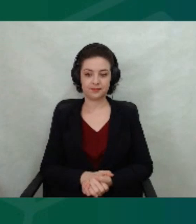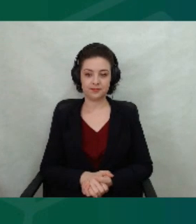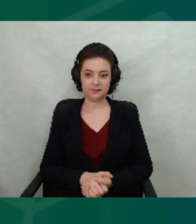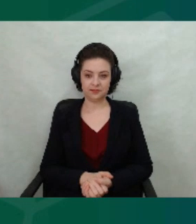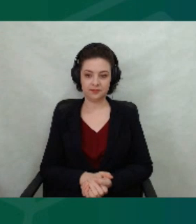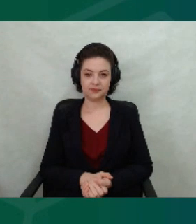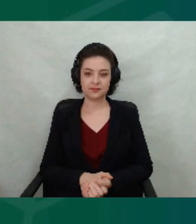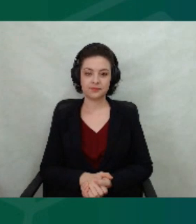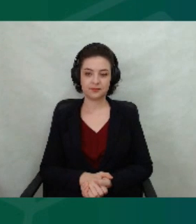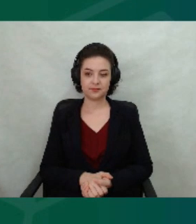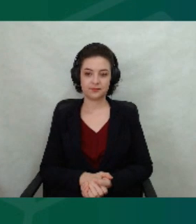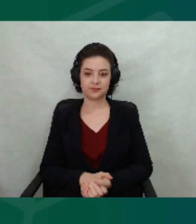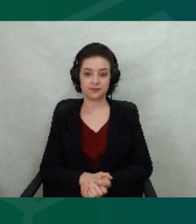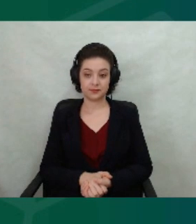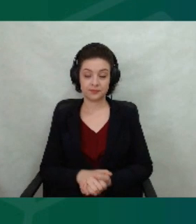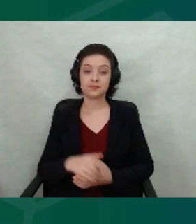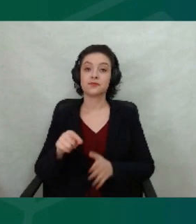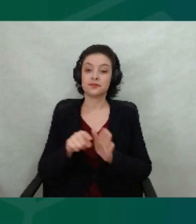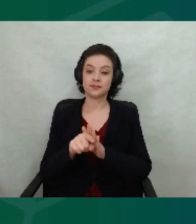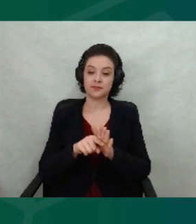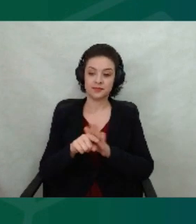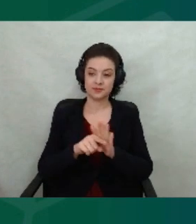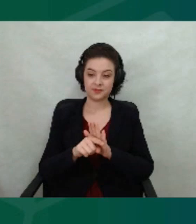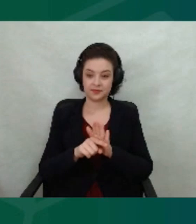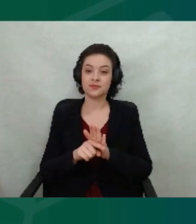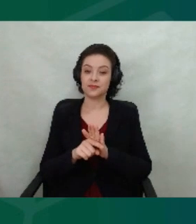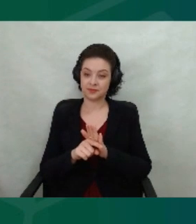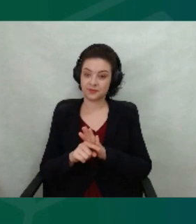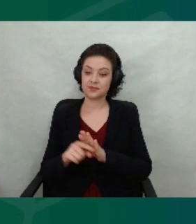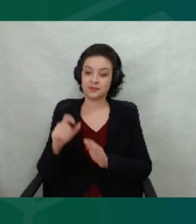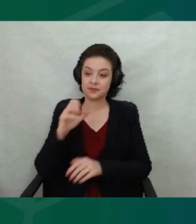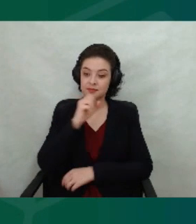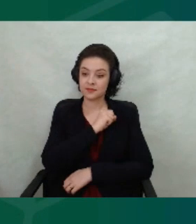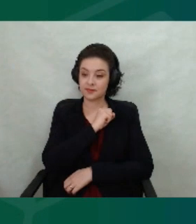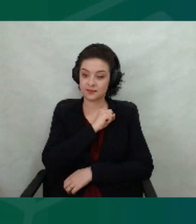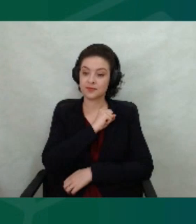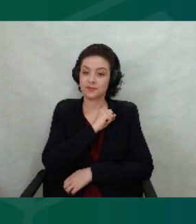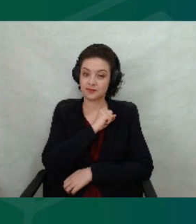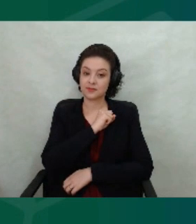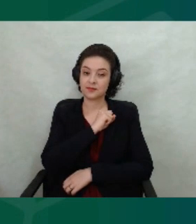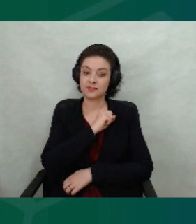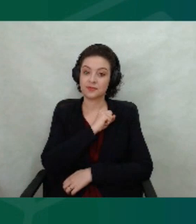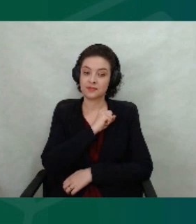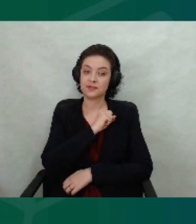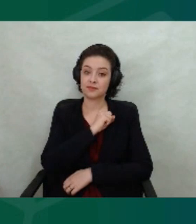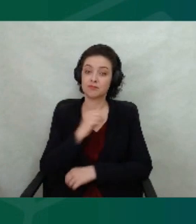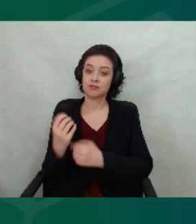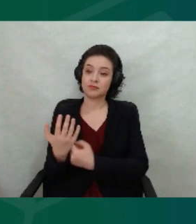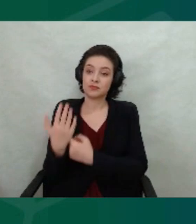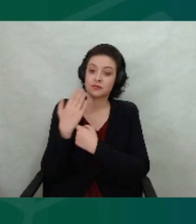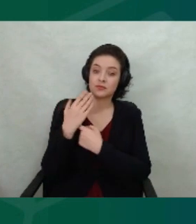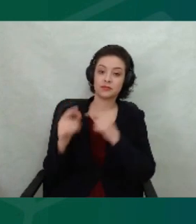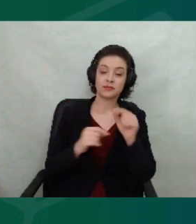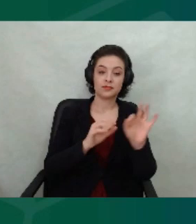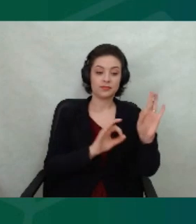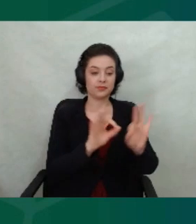Esse é um estudo, uma revisão sistemática rápida, me ajudou bastante na elaboração da